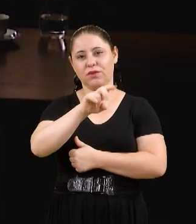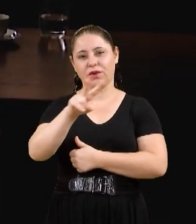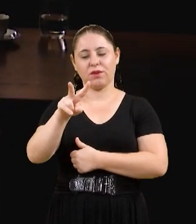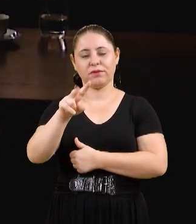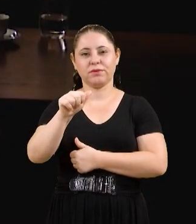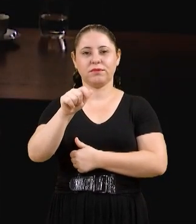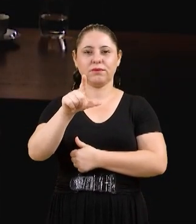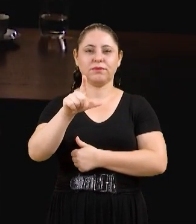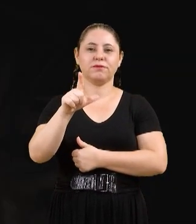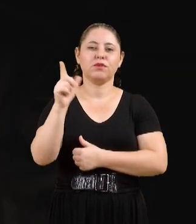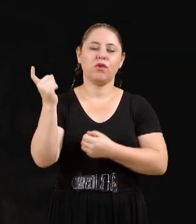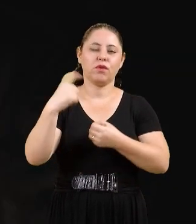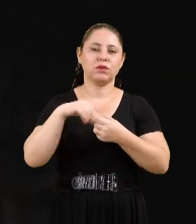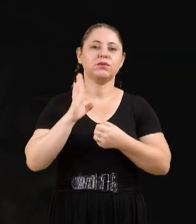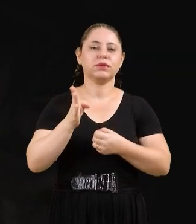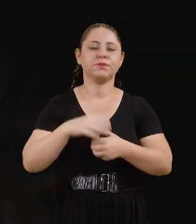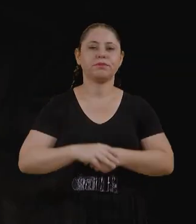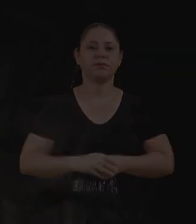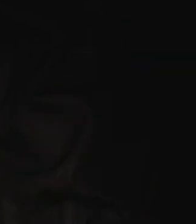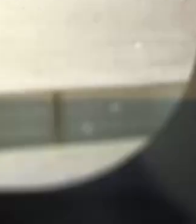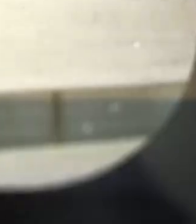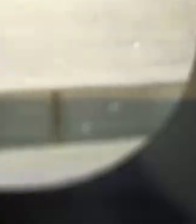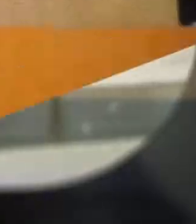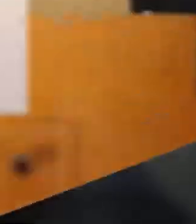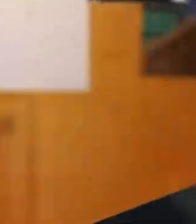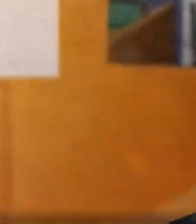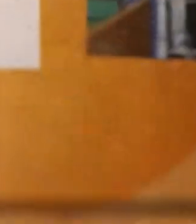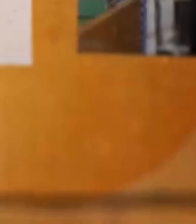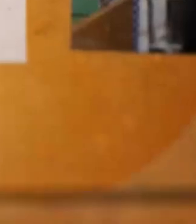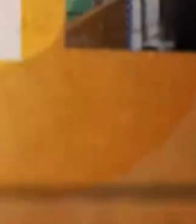Sul, Dorival Renato Pavan. Nós já voltamos.